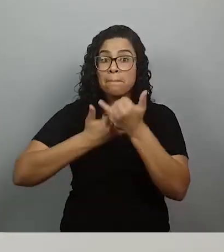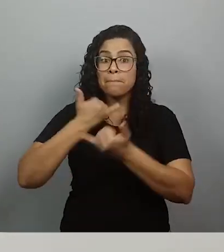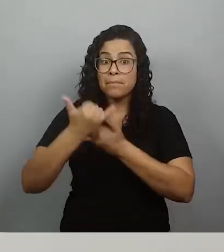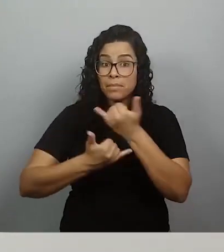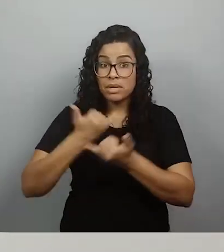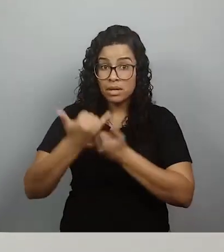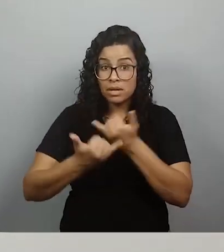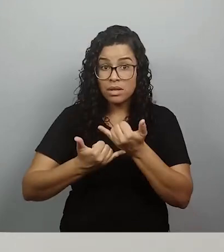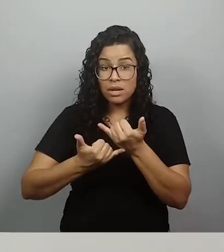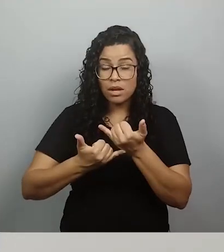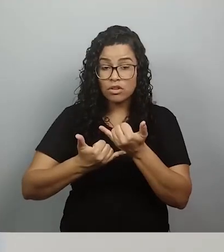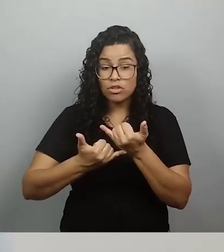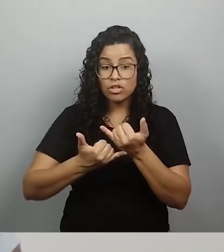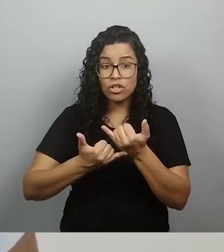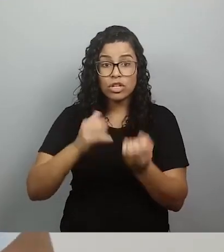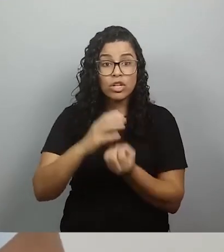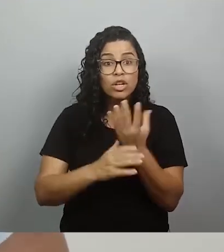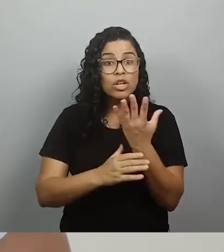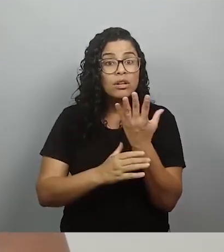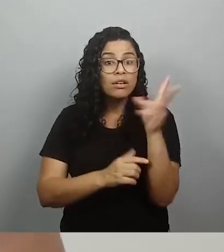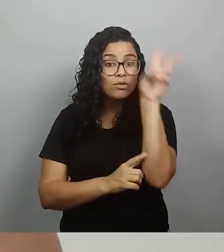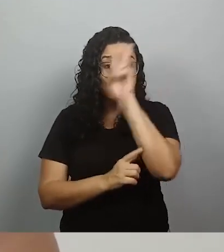de inventar histórias com as crianças